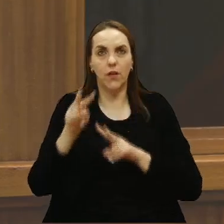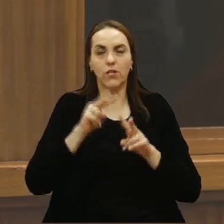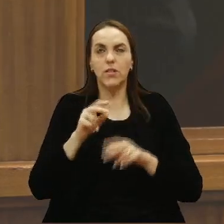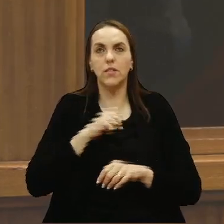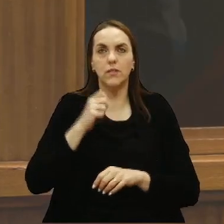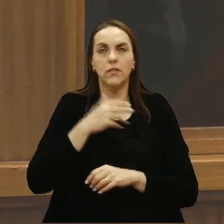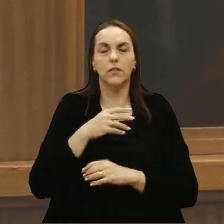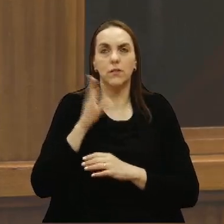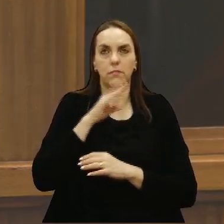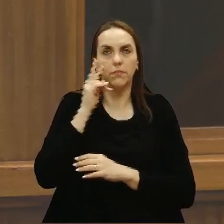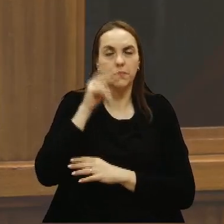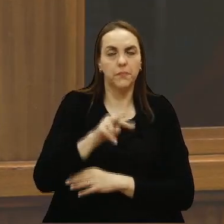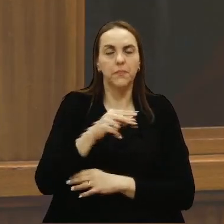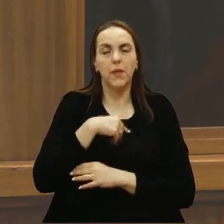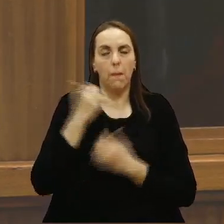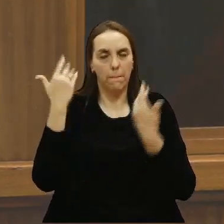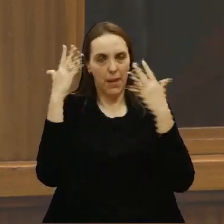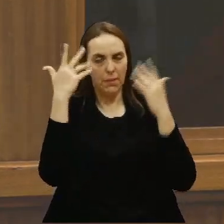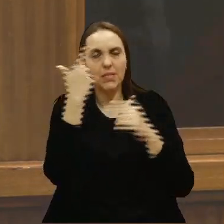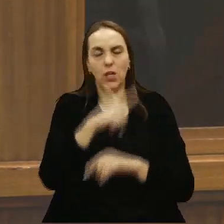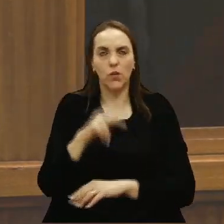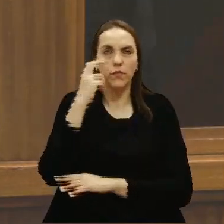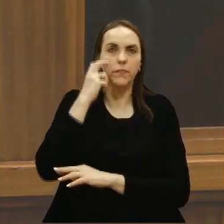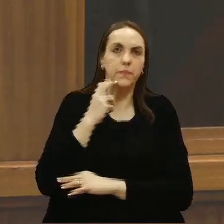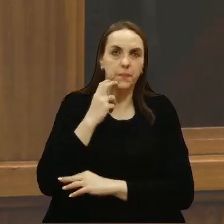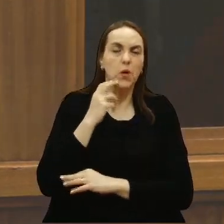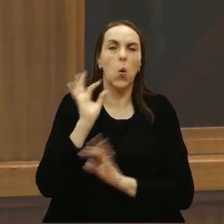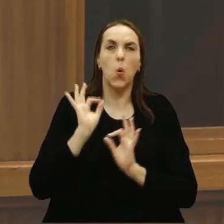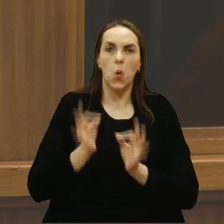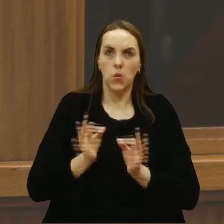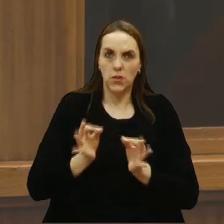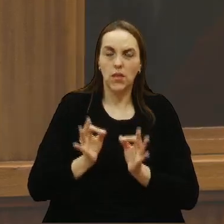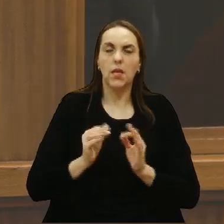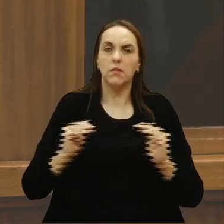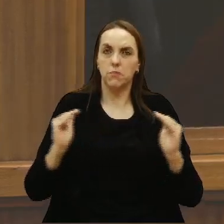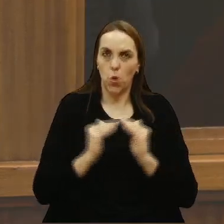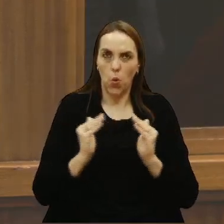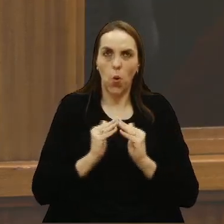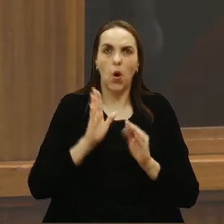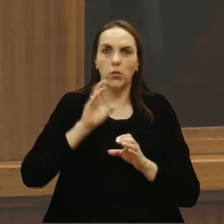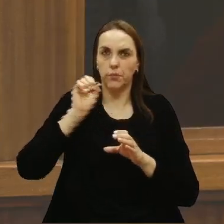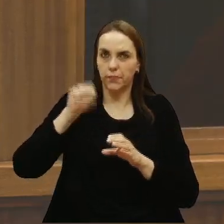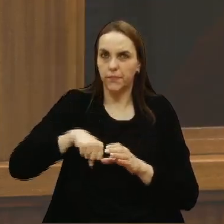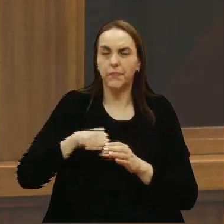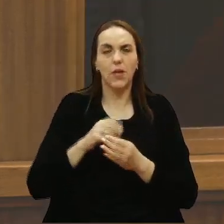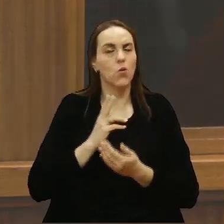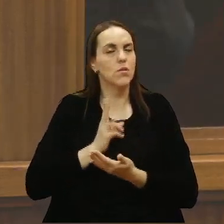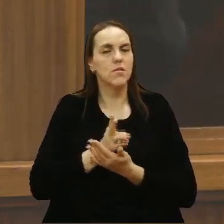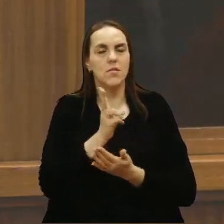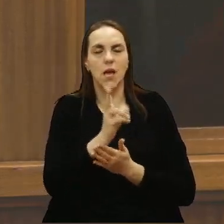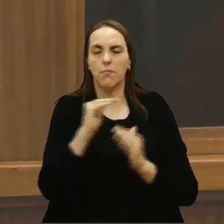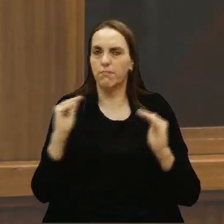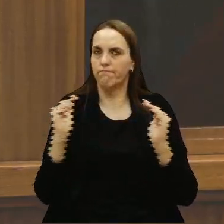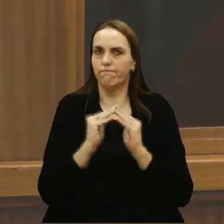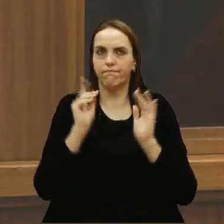Então, parabéns novamente, vereador Daniel. Com certeza seremos favoráveis, como sempre serei favorável